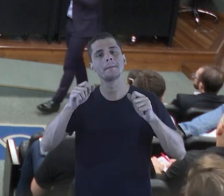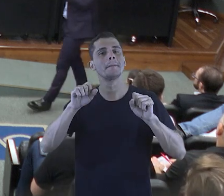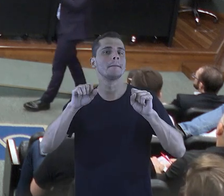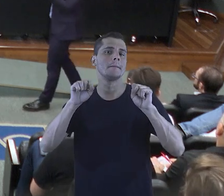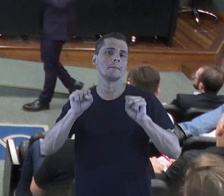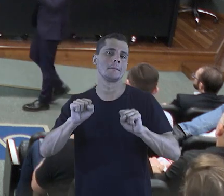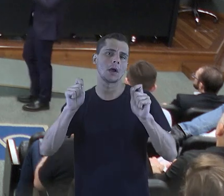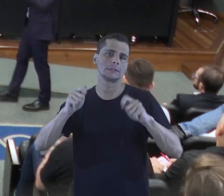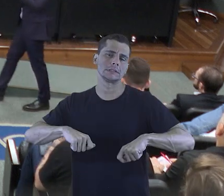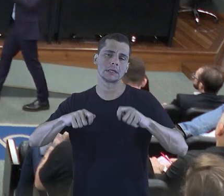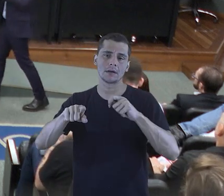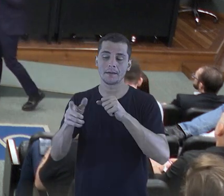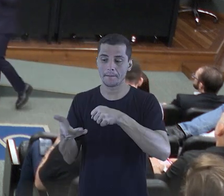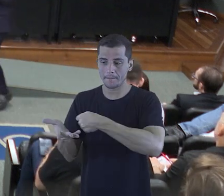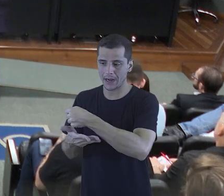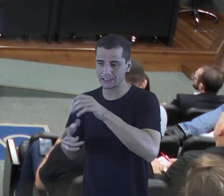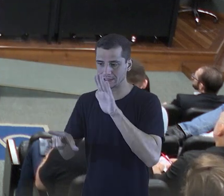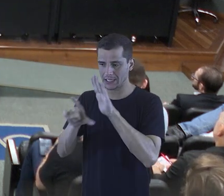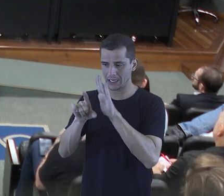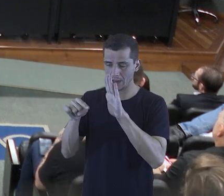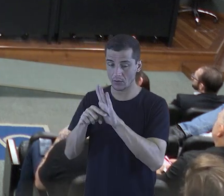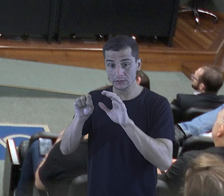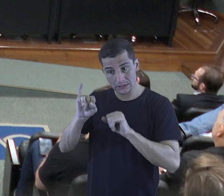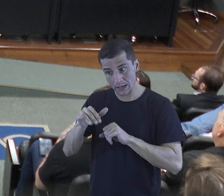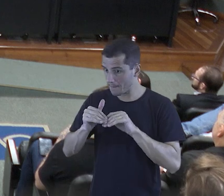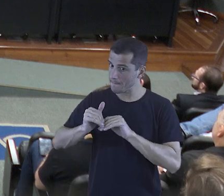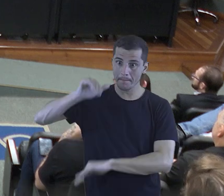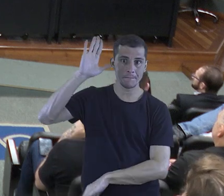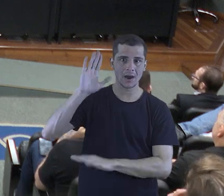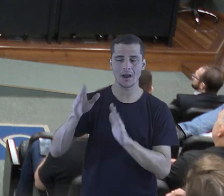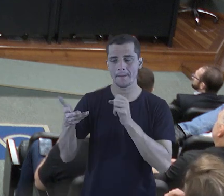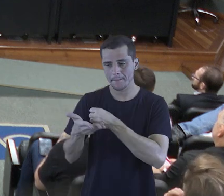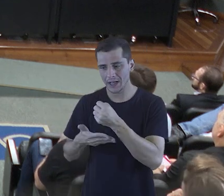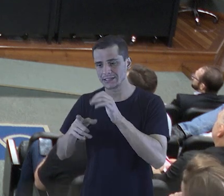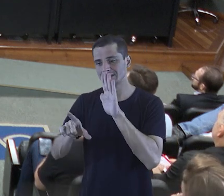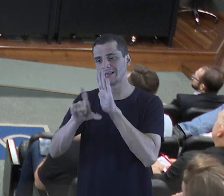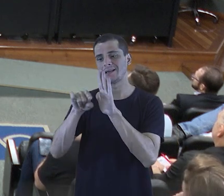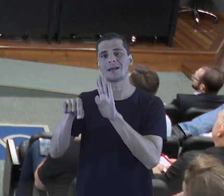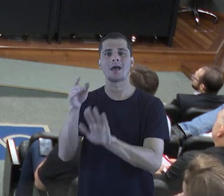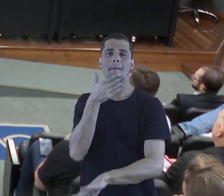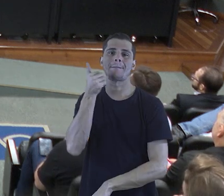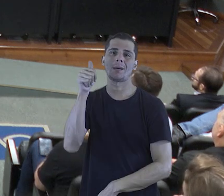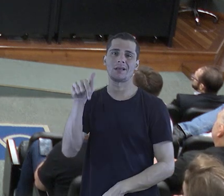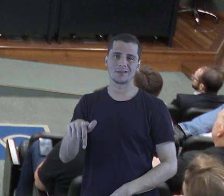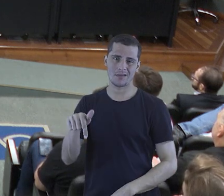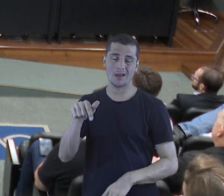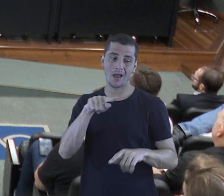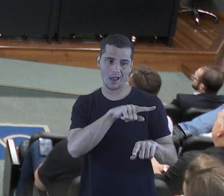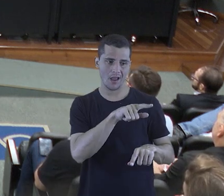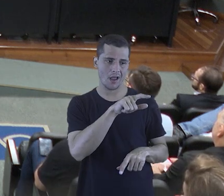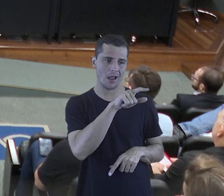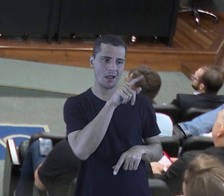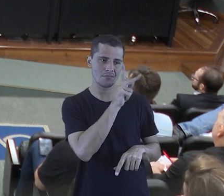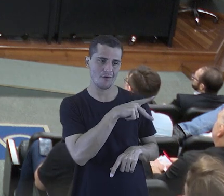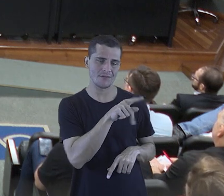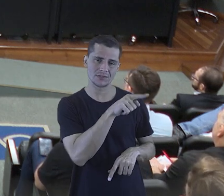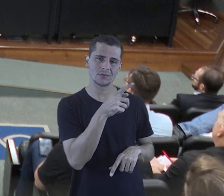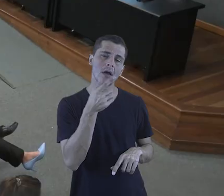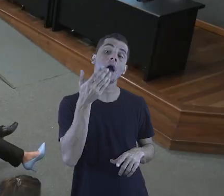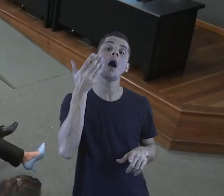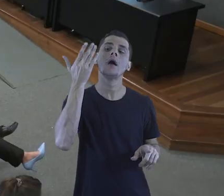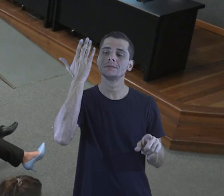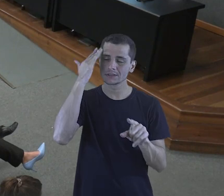o número de bases legais, melhor. E daí, no meu entendimento, você sempre tem que ter uma base legal prioritária e outras bases legais que eu chamo de